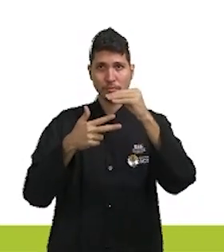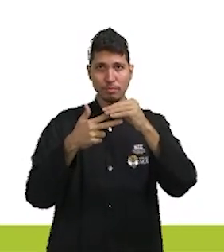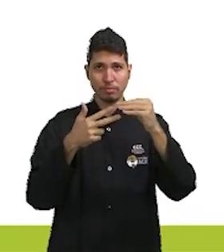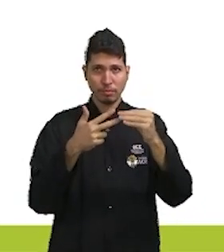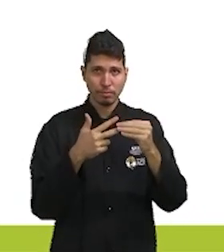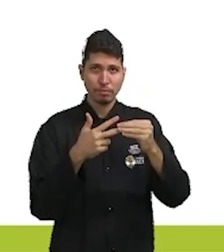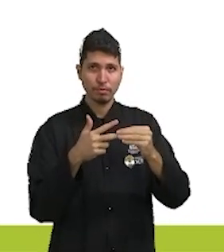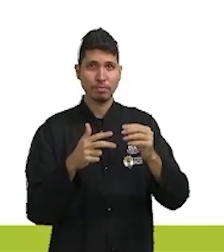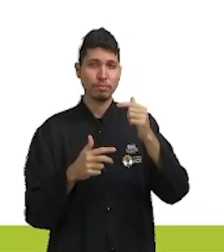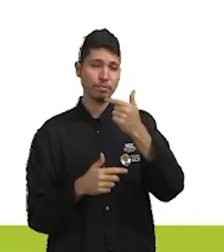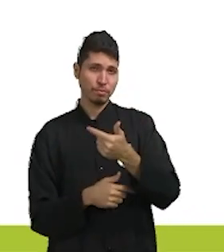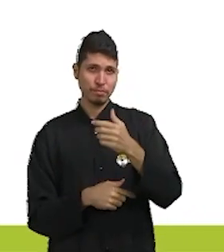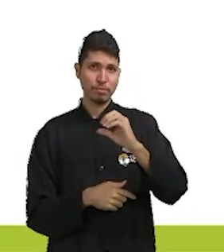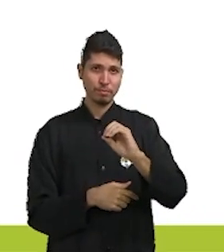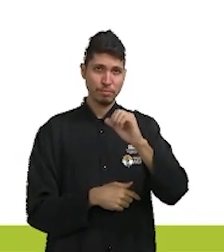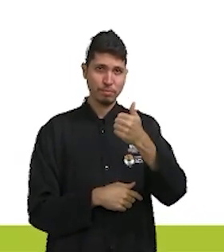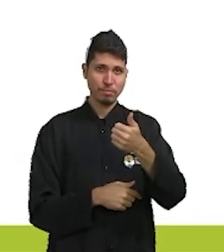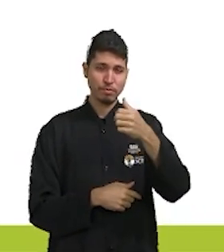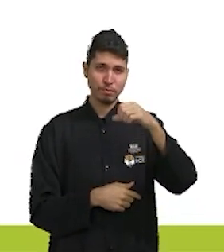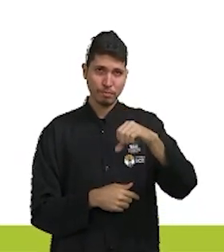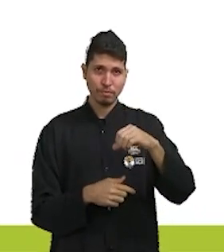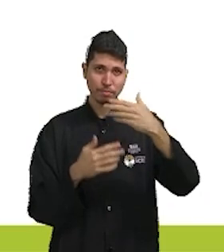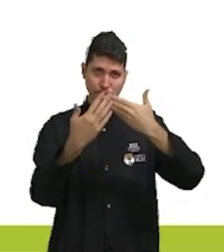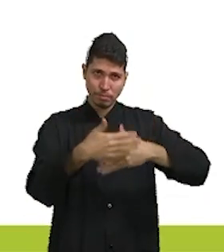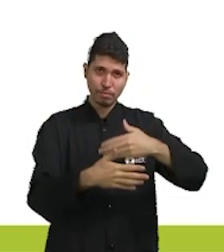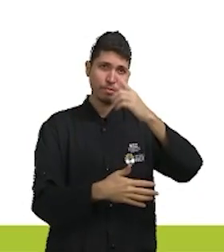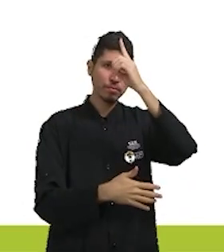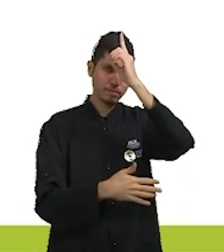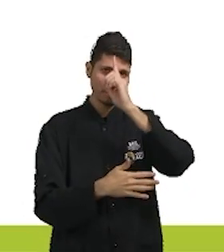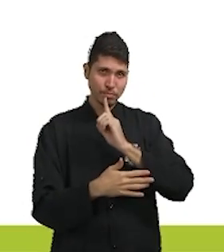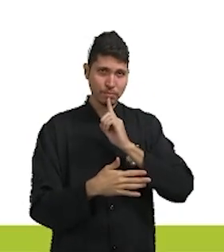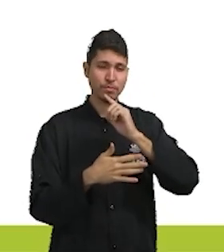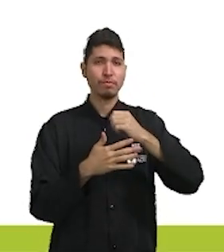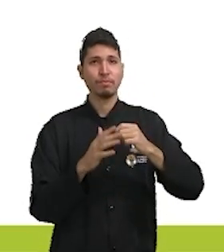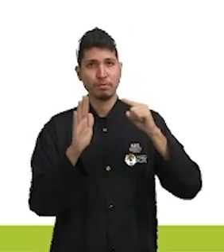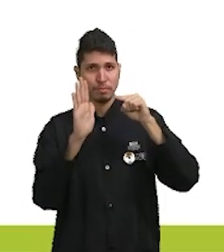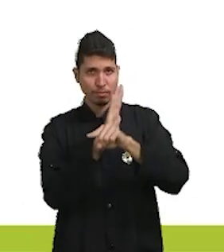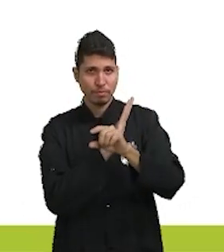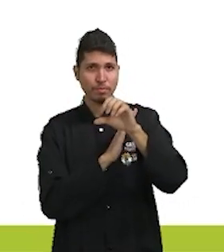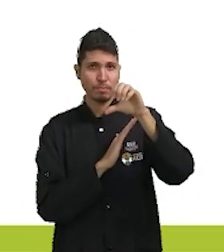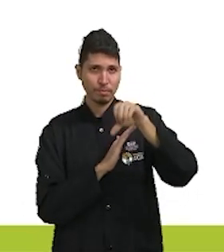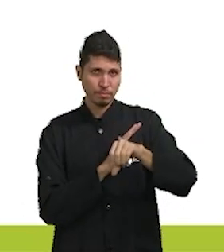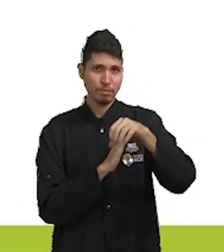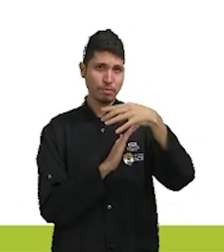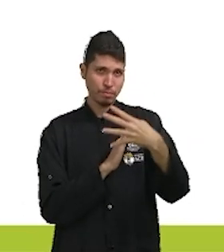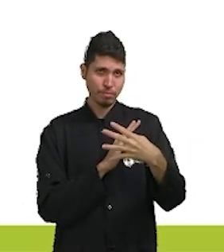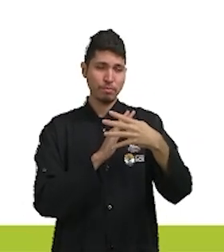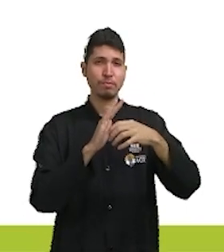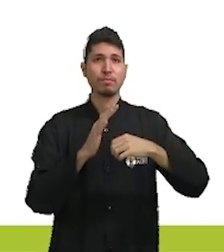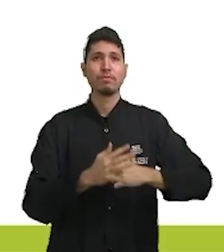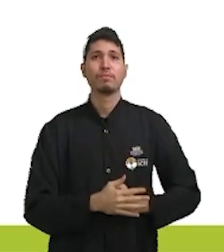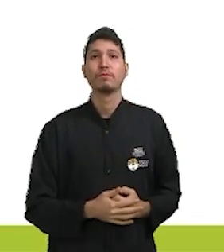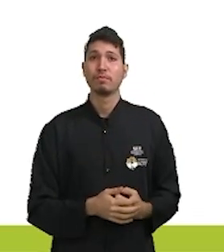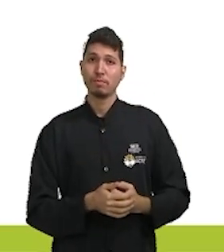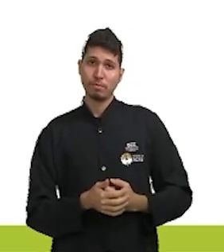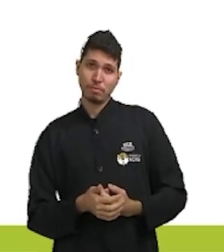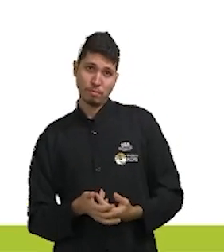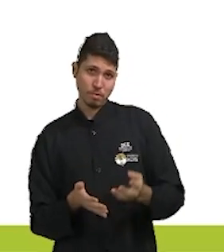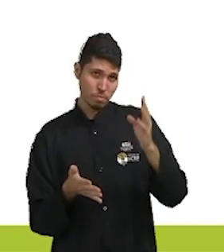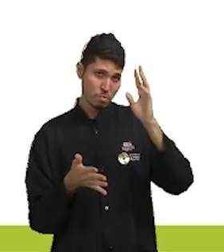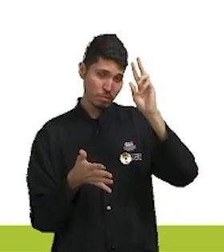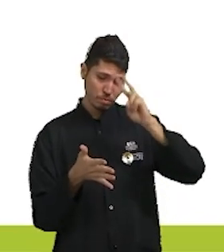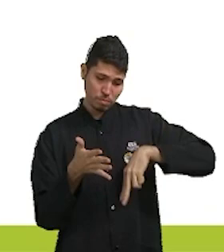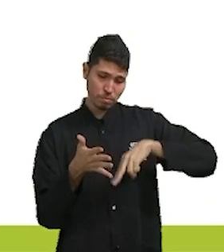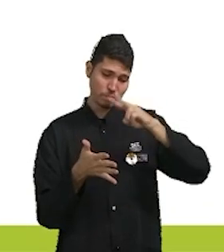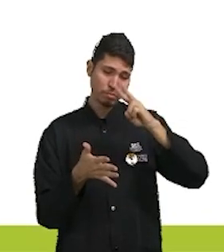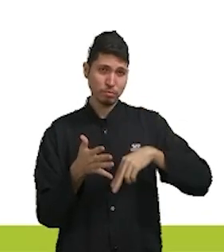Enem 2019, a prova amarela, questão 94. Então a gente vai analisar esses potenciais,